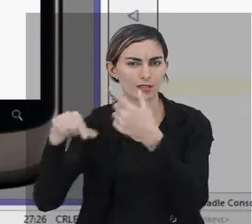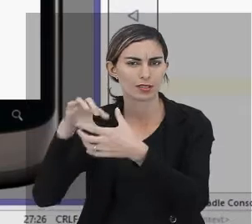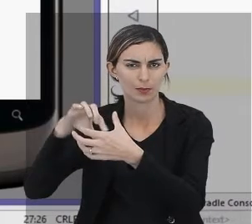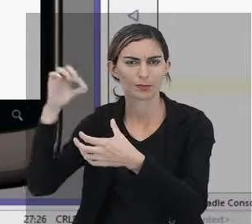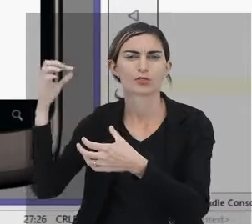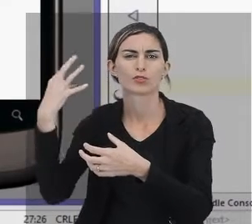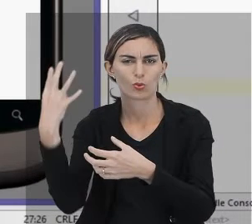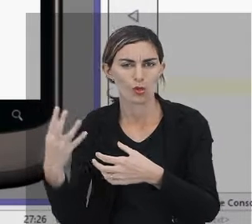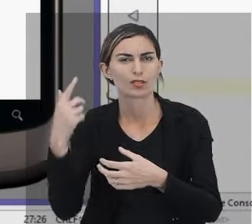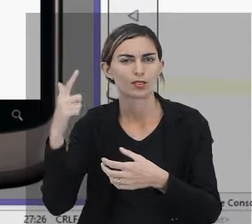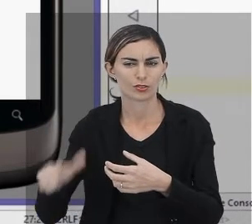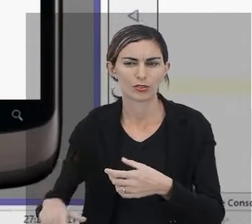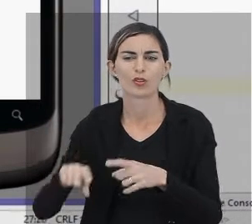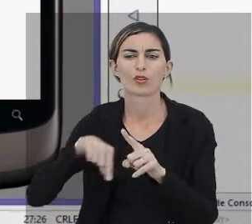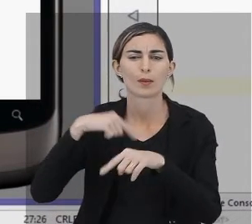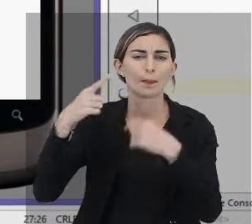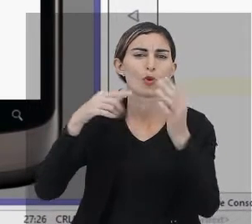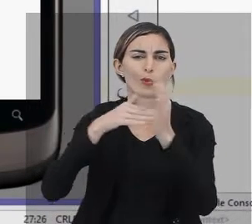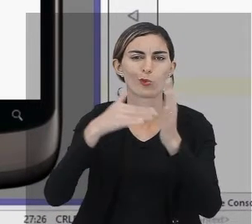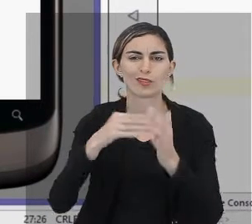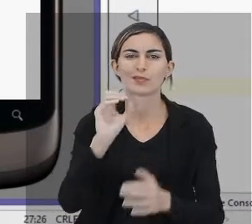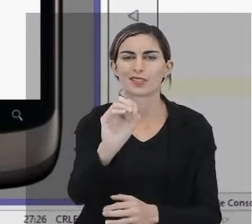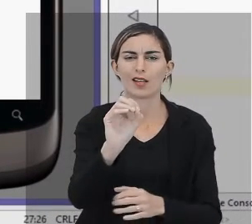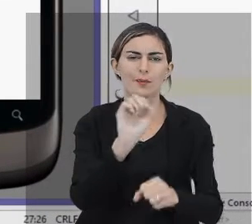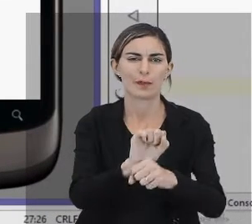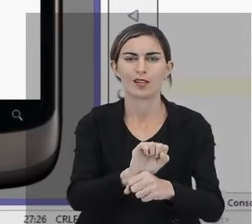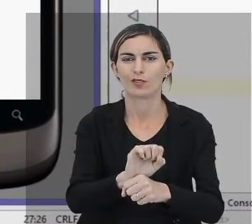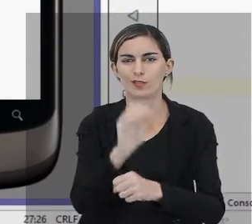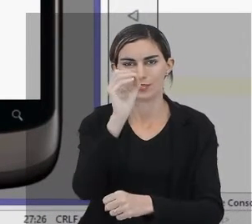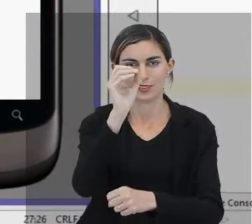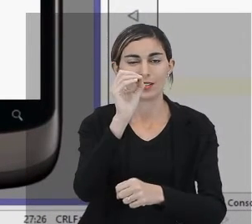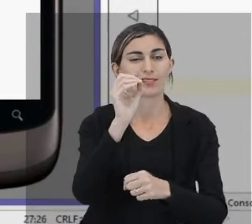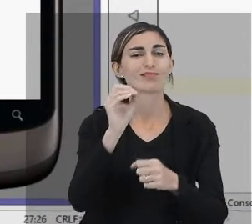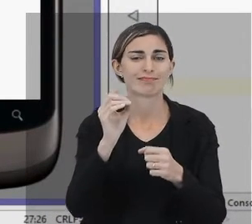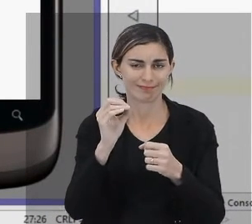3, sorteou 4 de novo, e aí veio o 0, que aí parou.